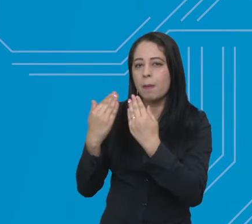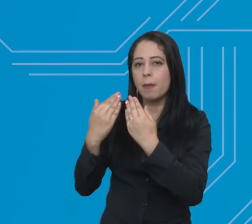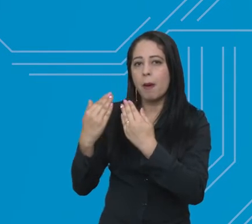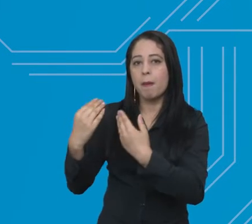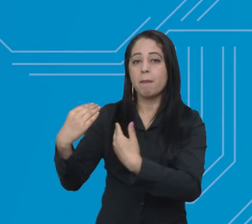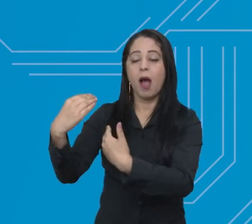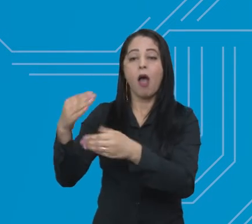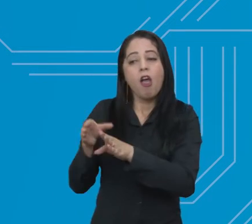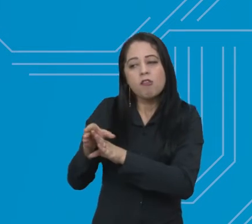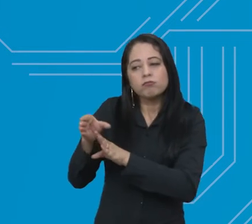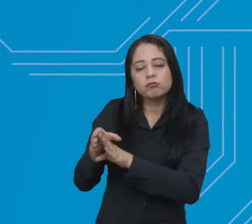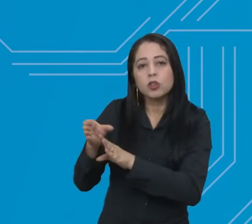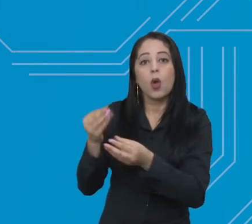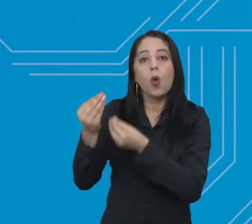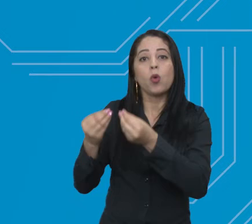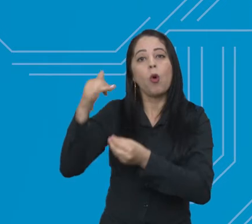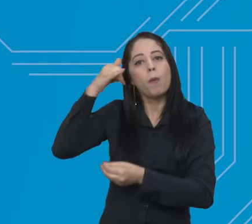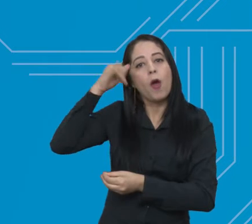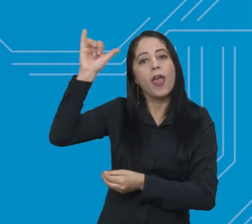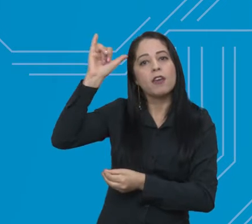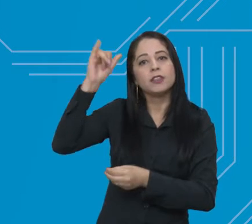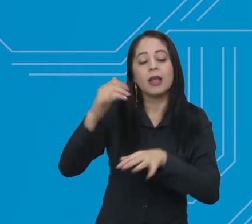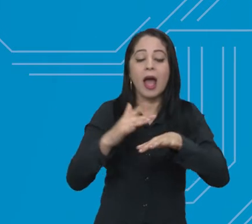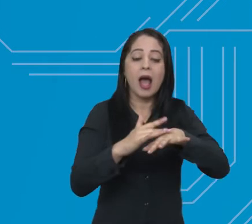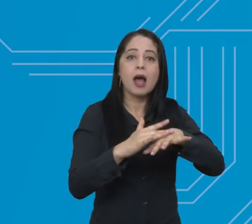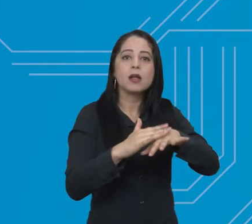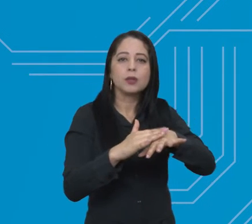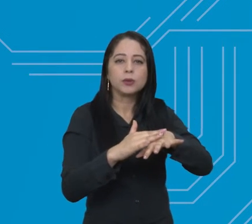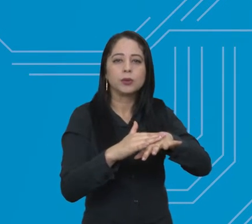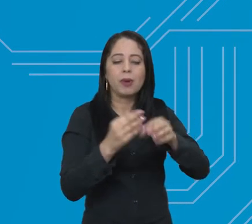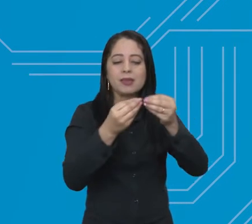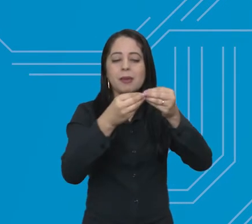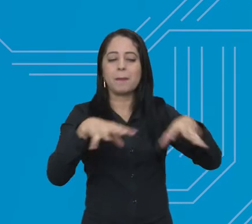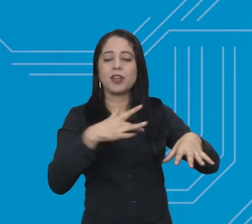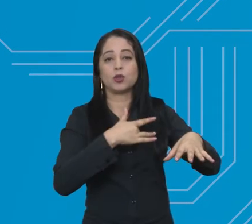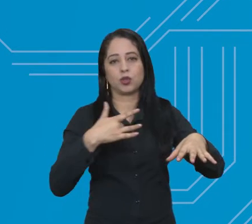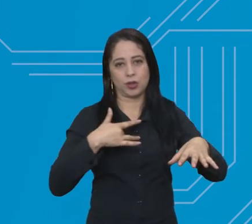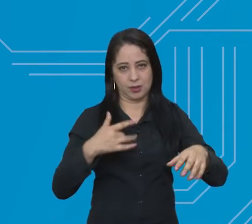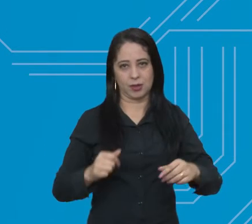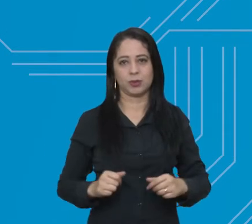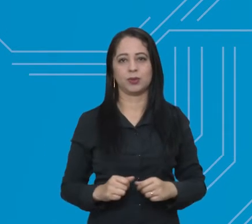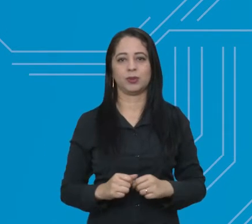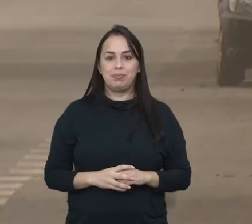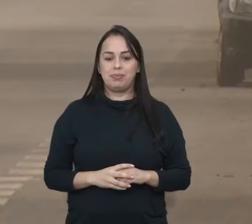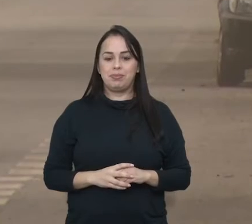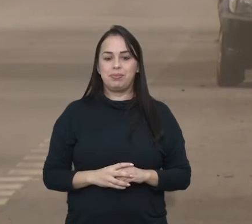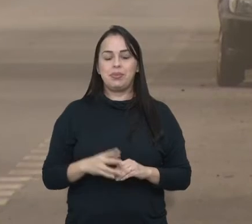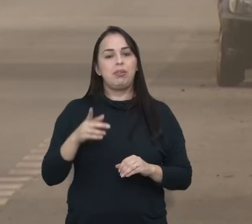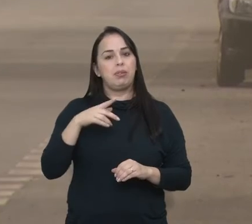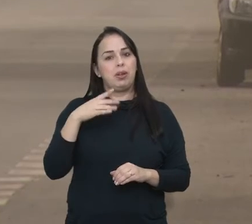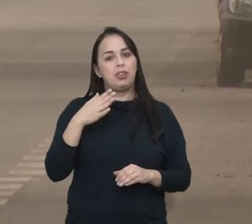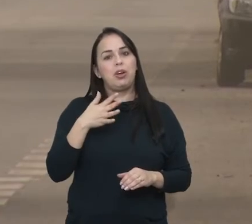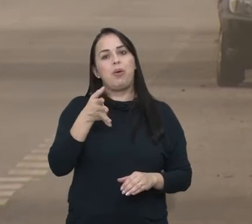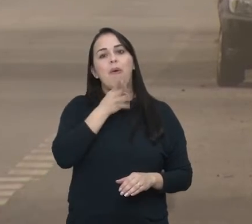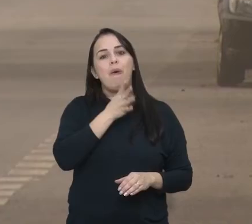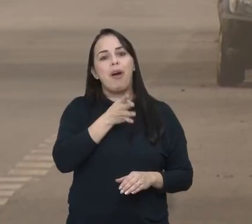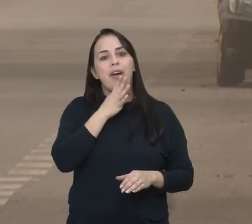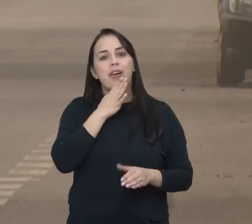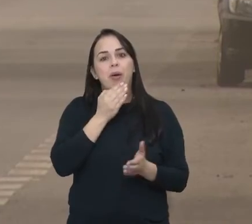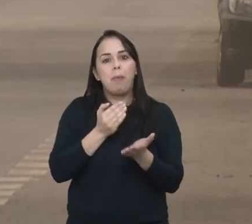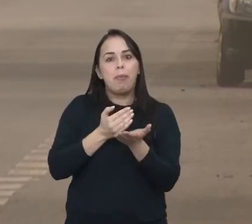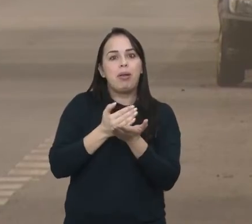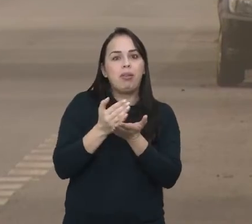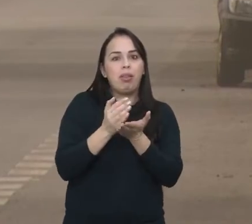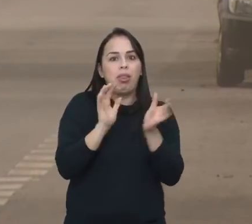deu orientações de como evitar ou mesmo amenizar esses prejuízos à saúde nesse período. O roteiro já é